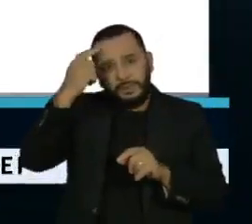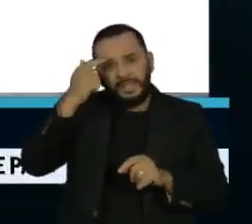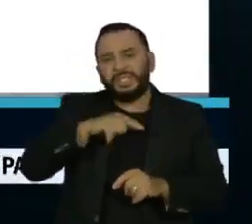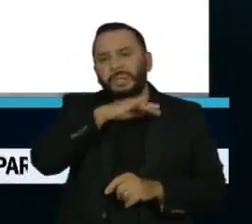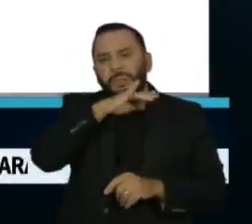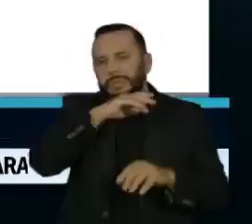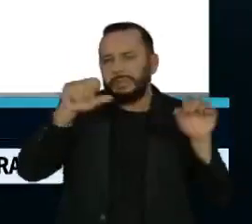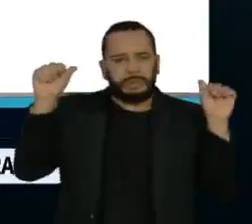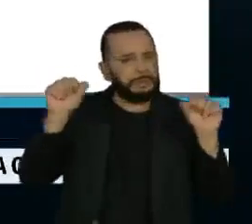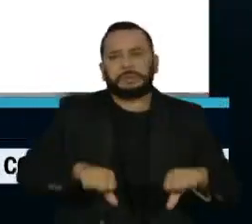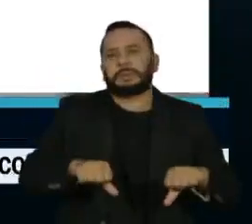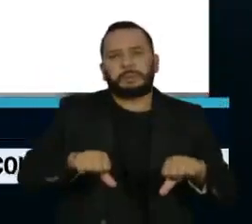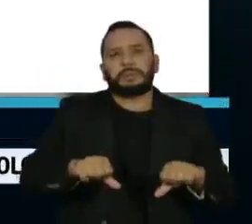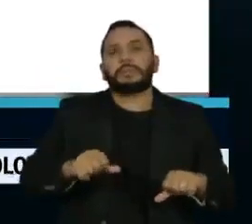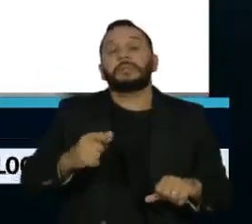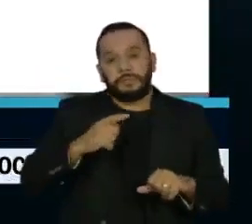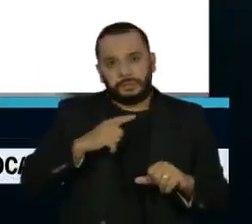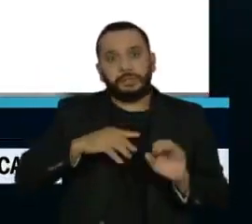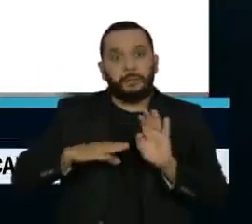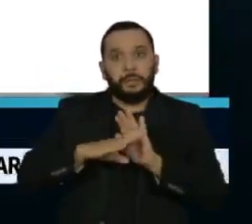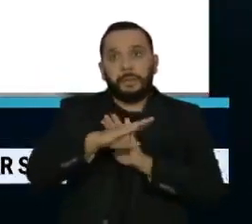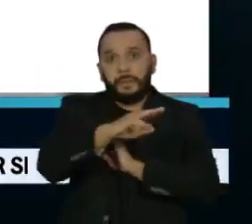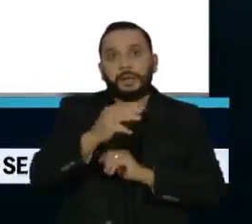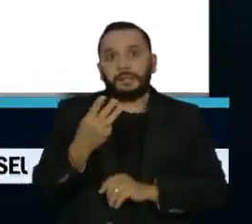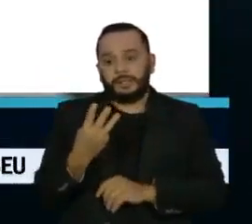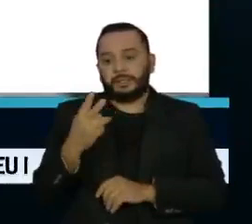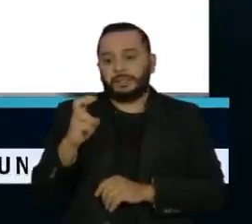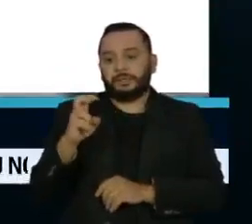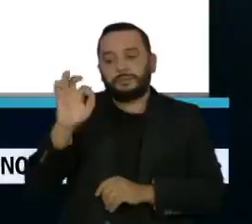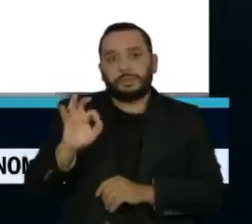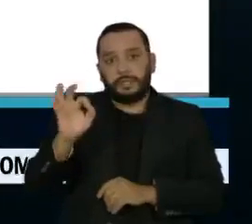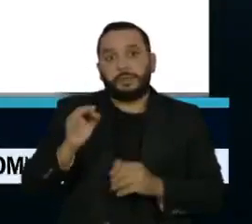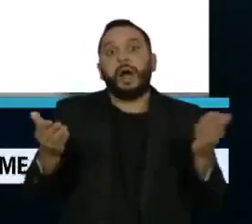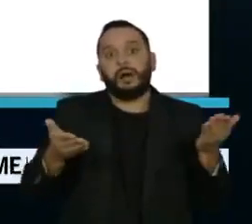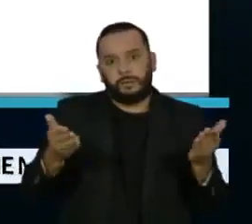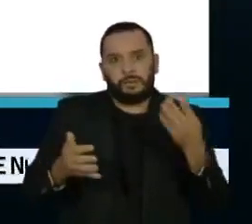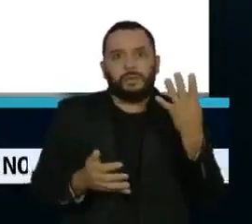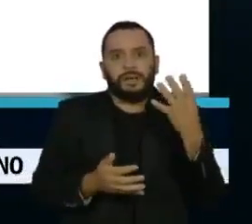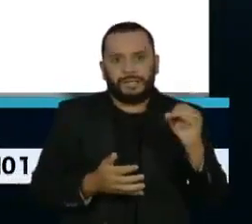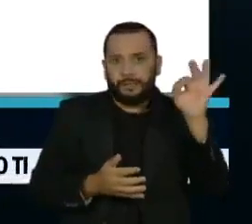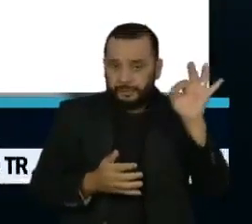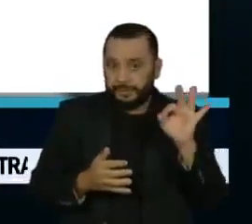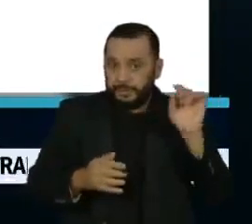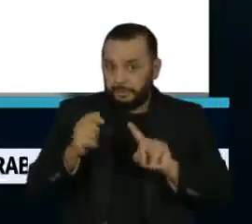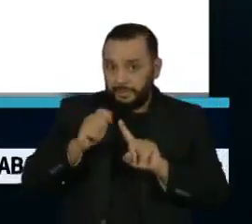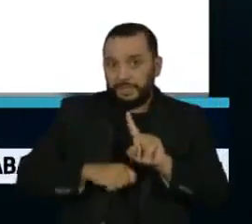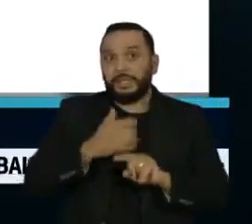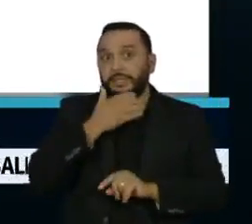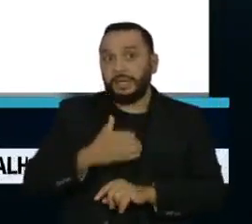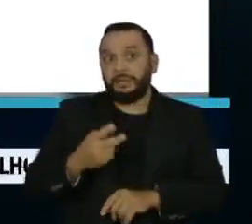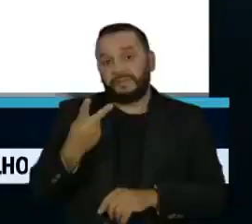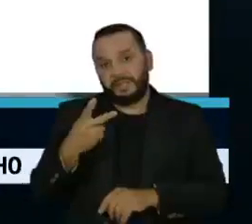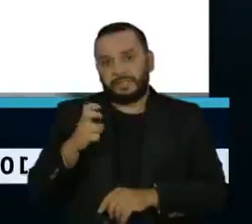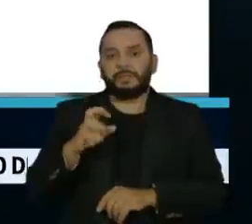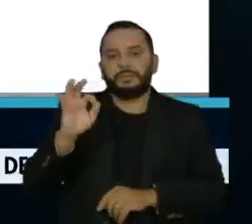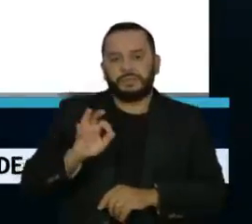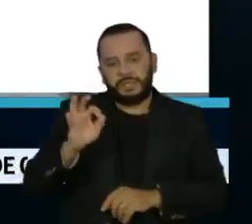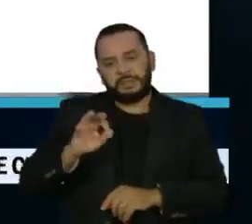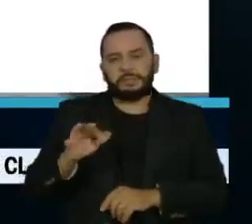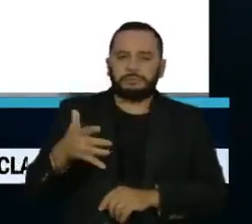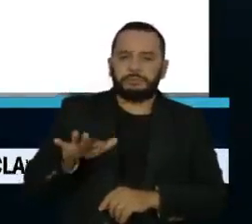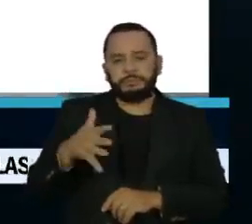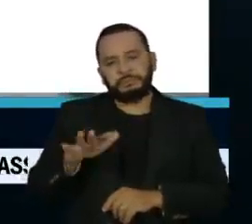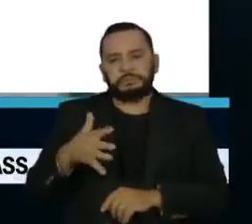consideram o governo ruim ou péssimo subiu de 35% para quarenta por cento em dezembro 25 por cento dos